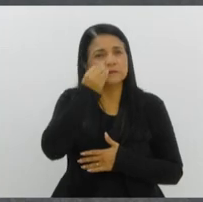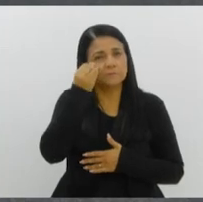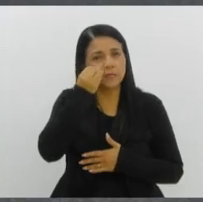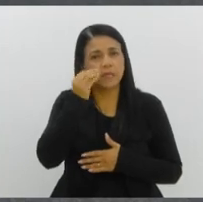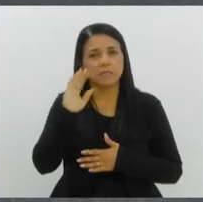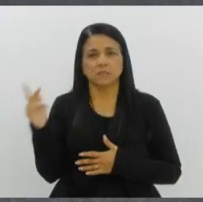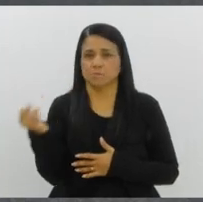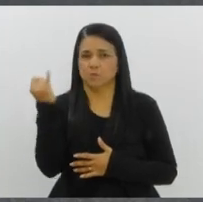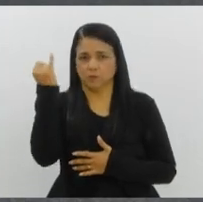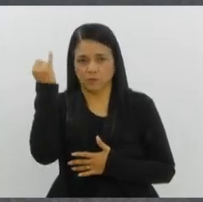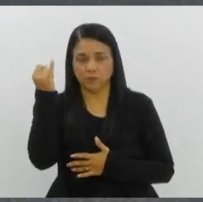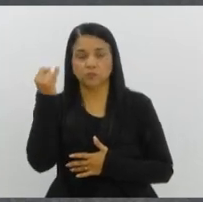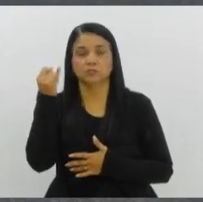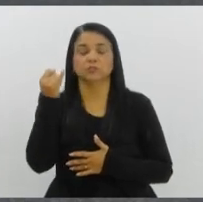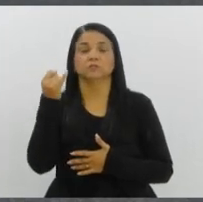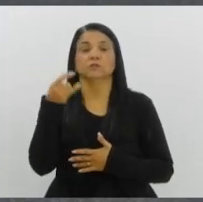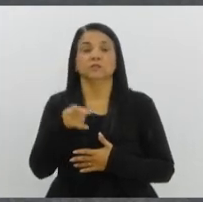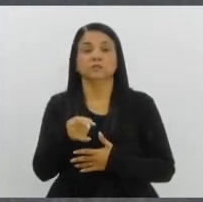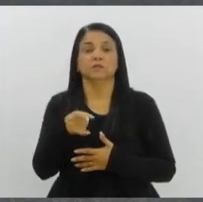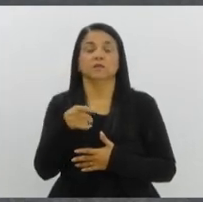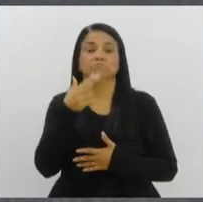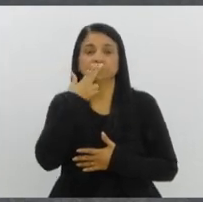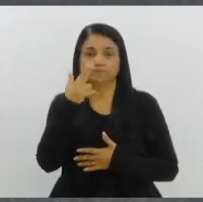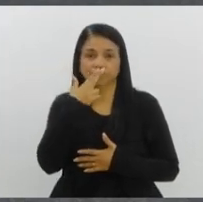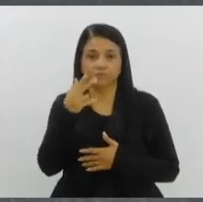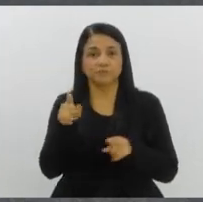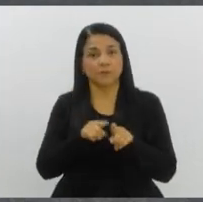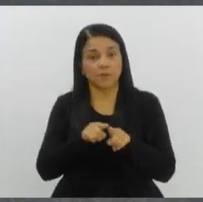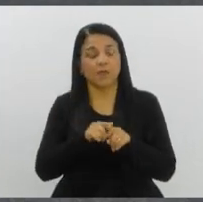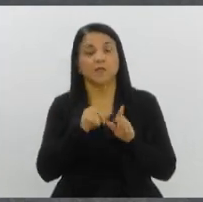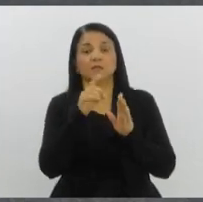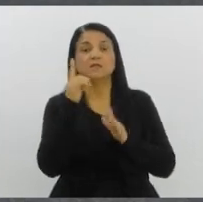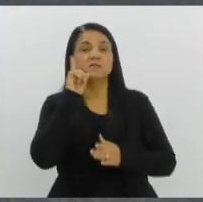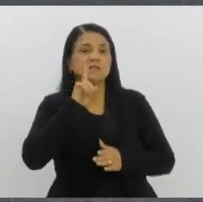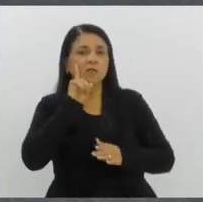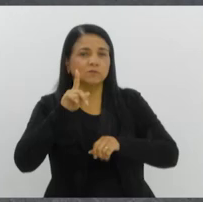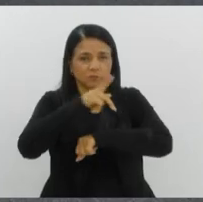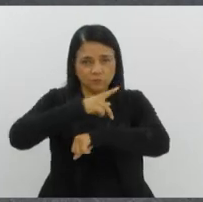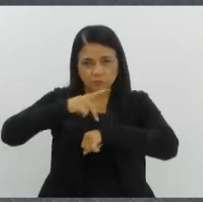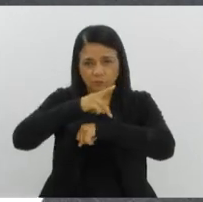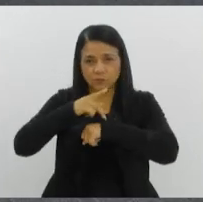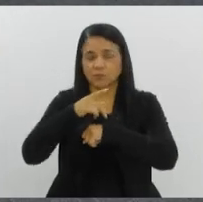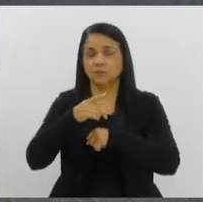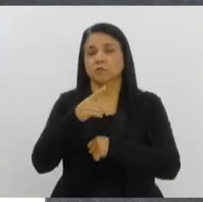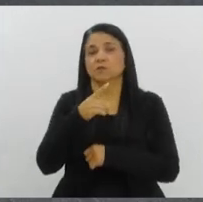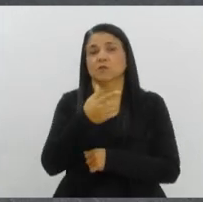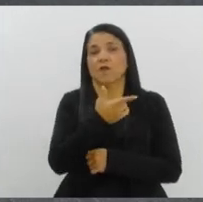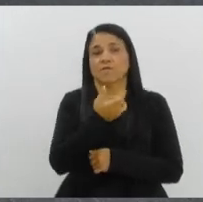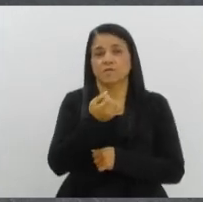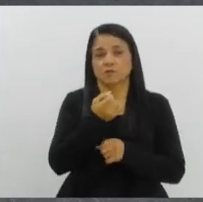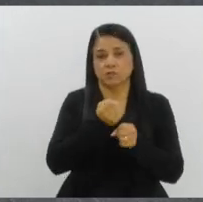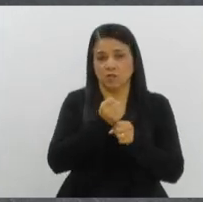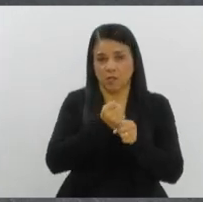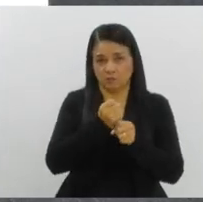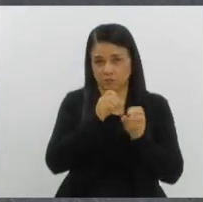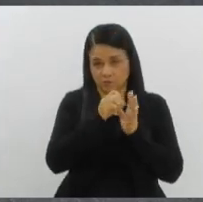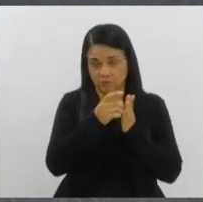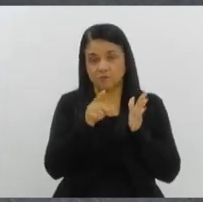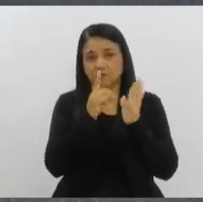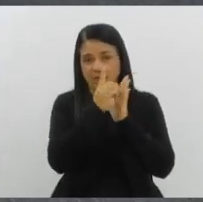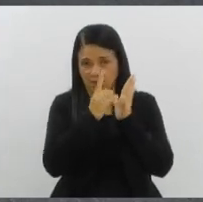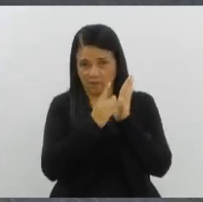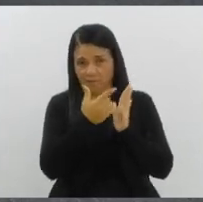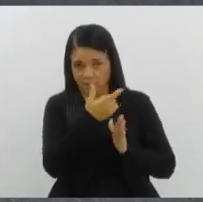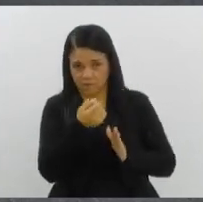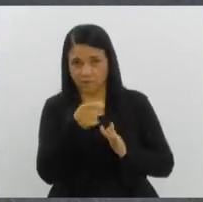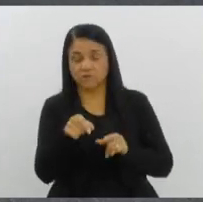na restrição do tabaco e os Estados Unidos, na década de 20, uma experiência desastrosa, como a que vivenciamos aqui